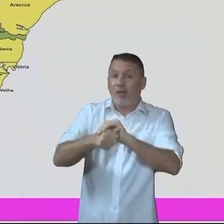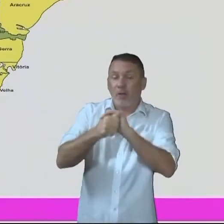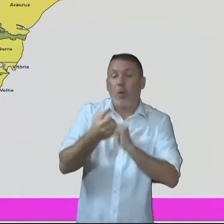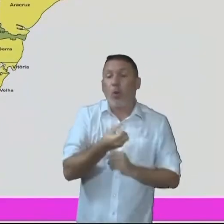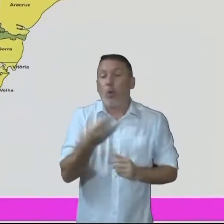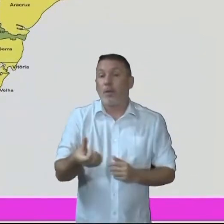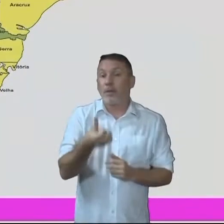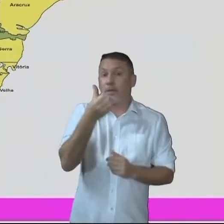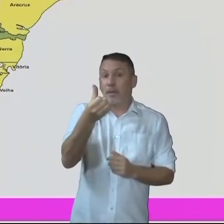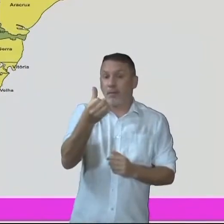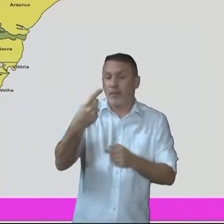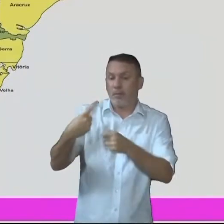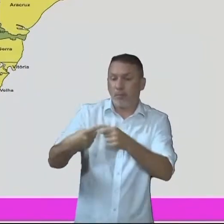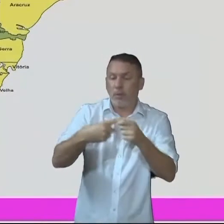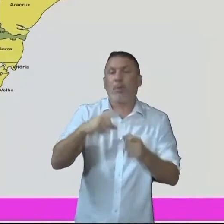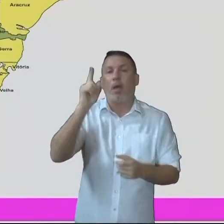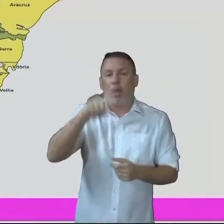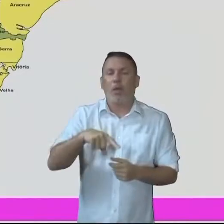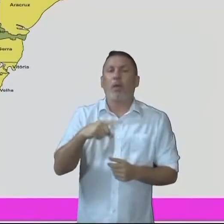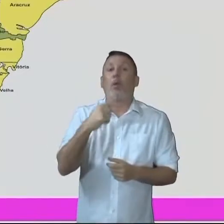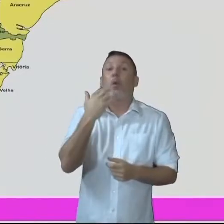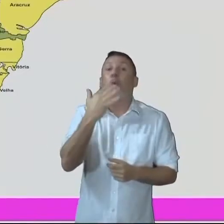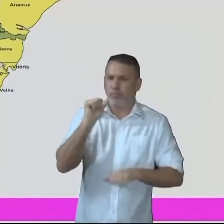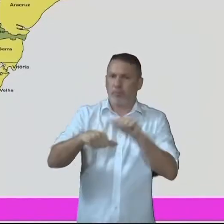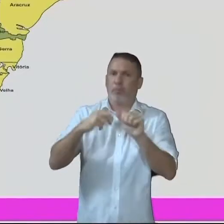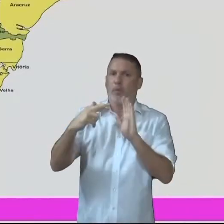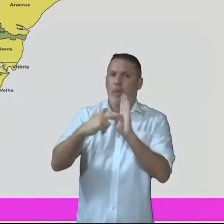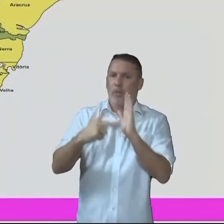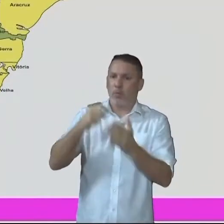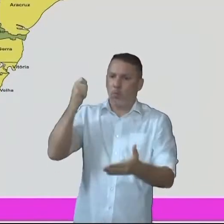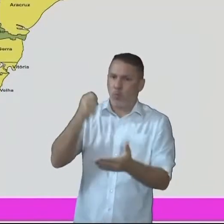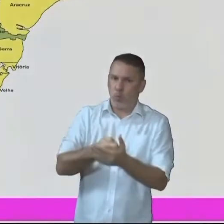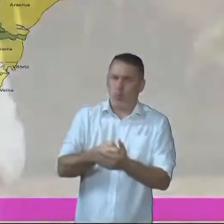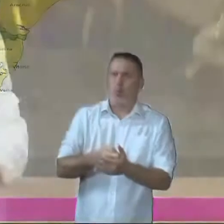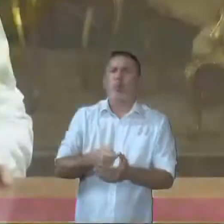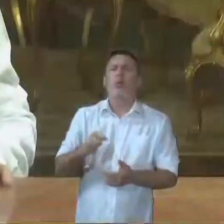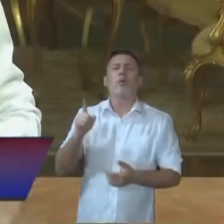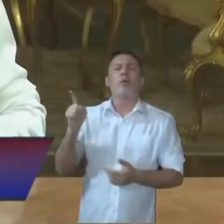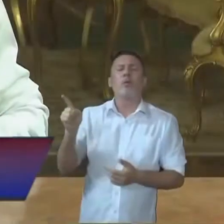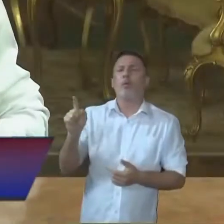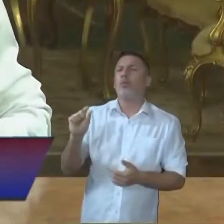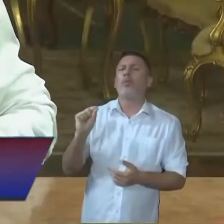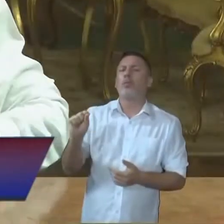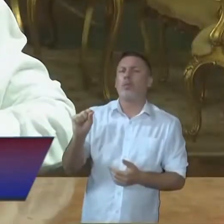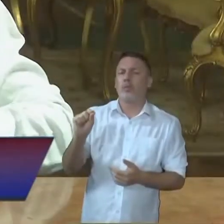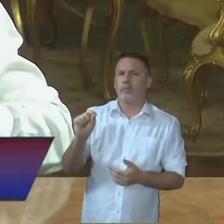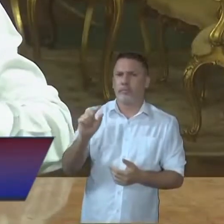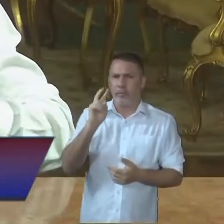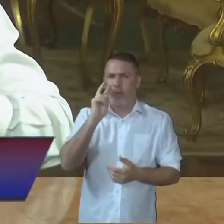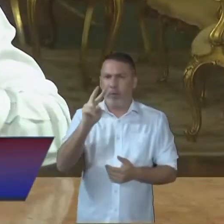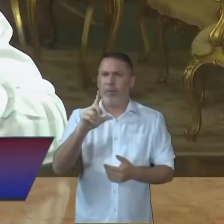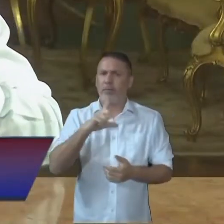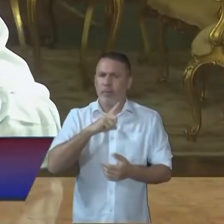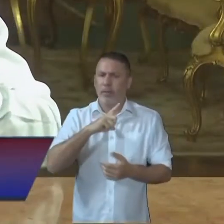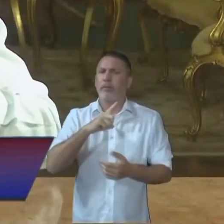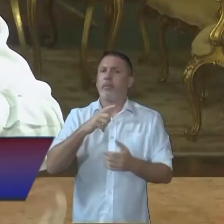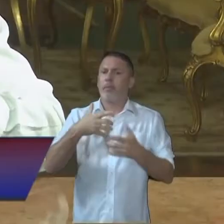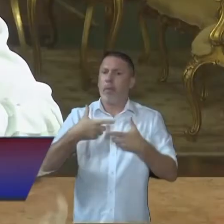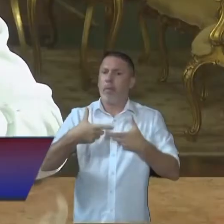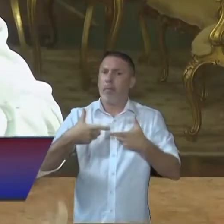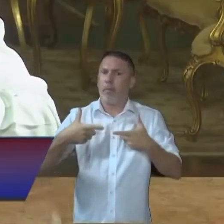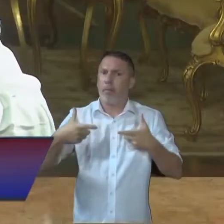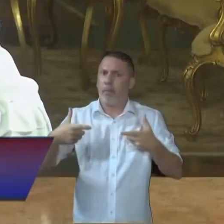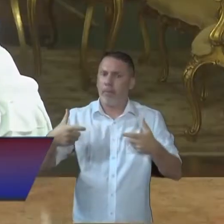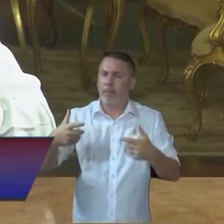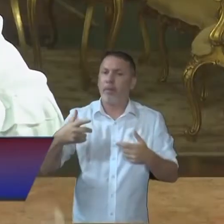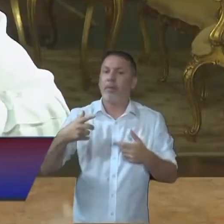6 municípios que estão em risco alto, né? Isso mostra como a doença está